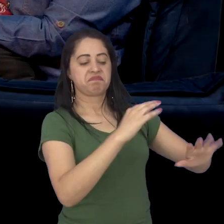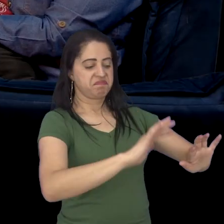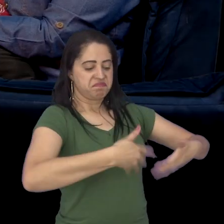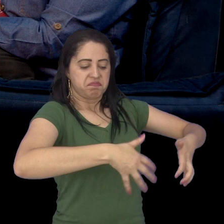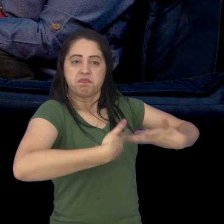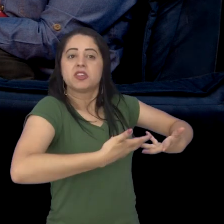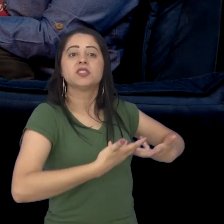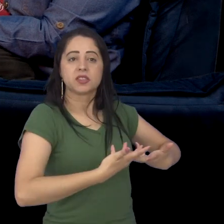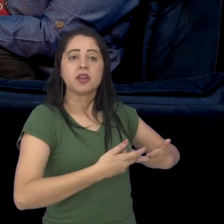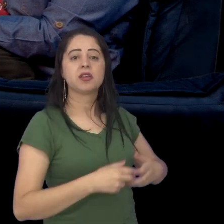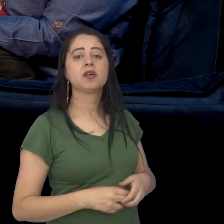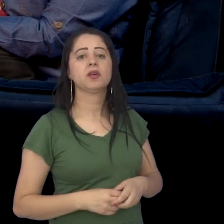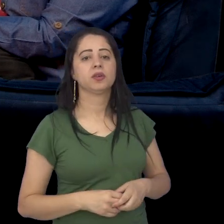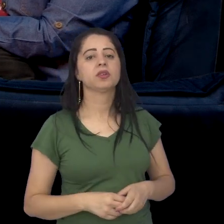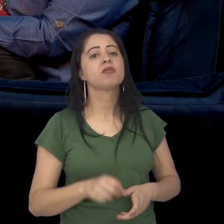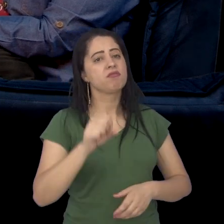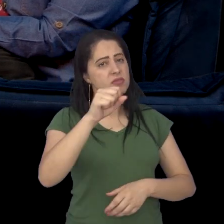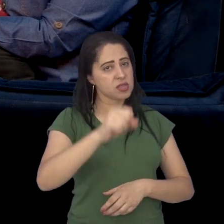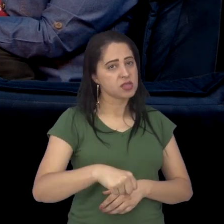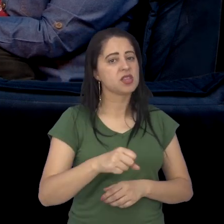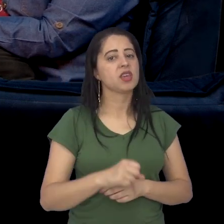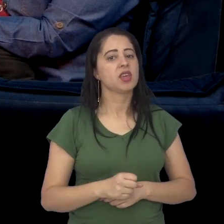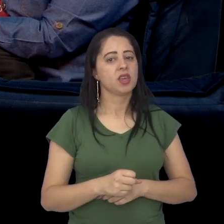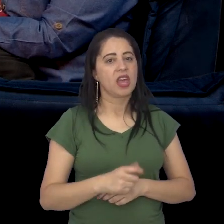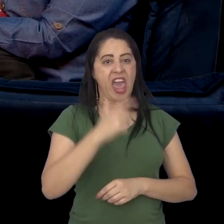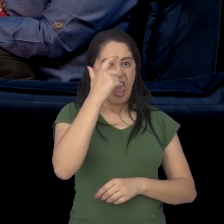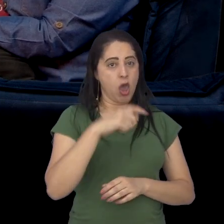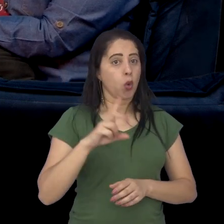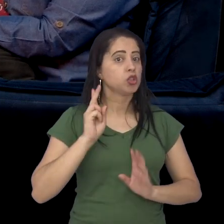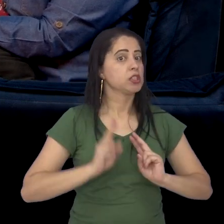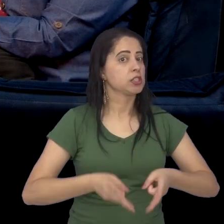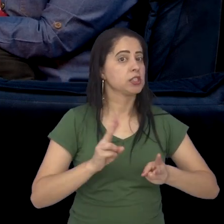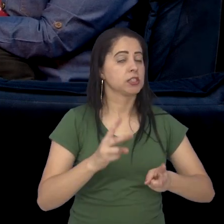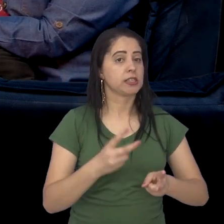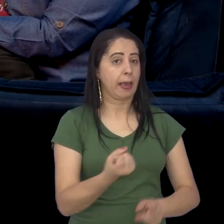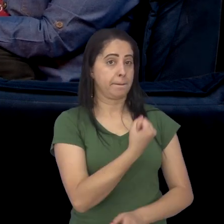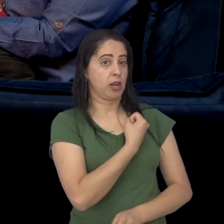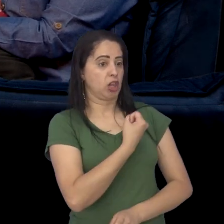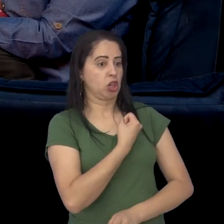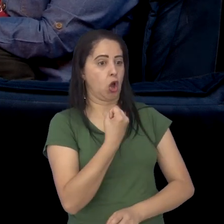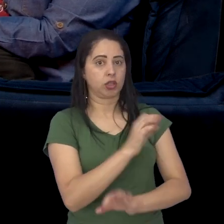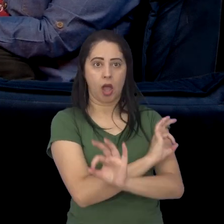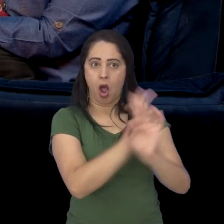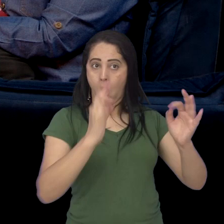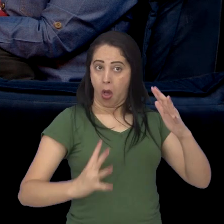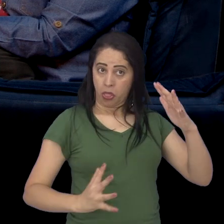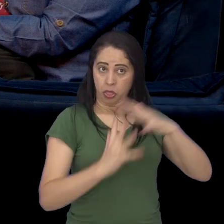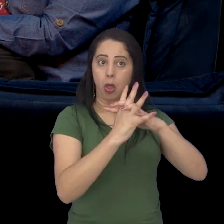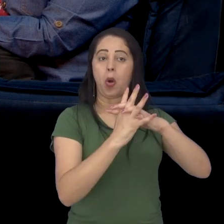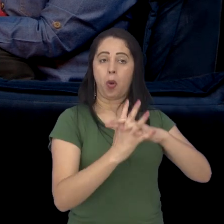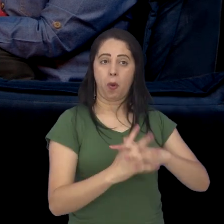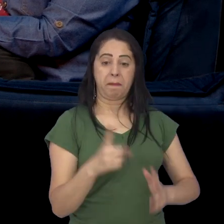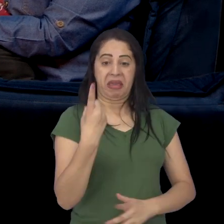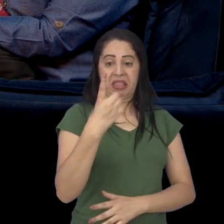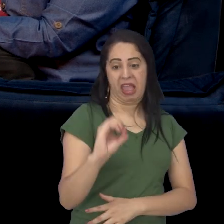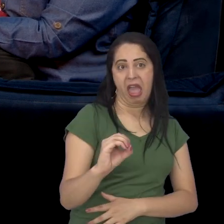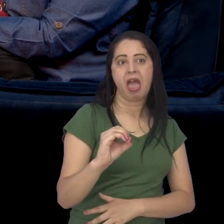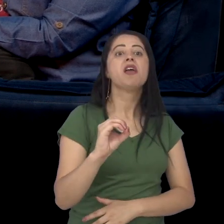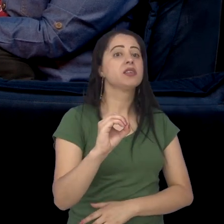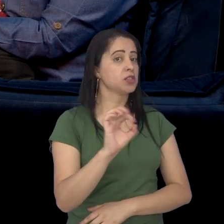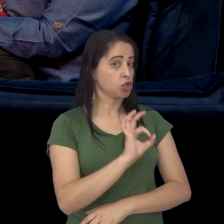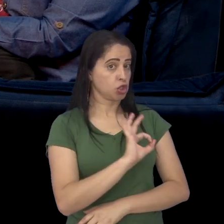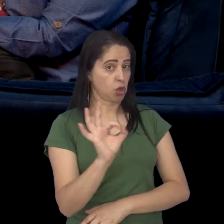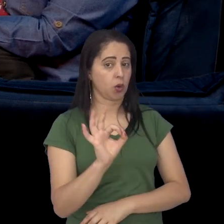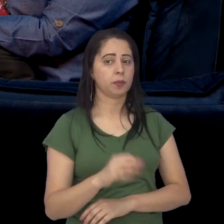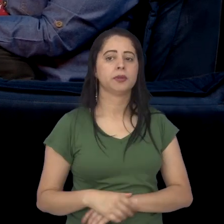bem, fechei bem, Olha. No terceiro bimestre eu tinha nota alta, estudava bastante, era uma boa aluna, até gostava